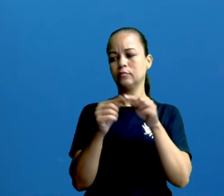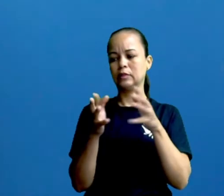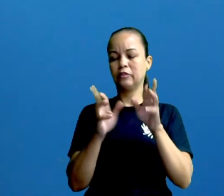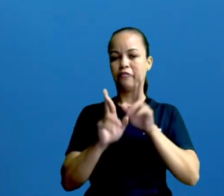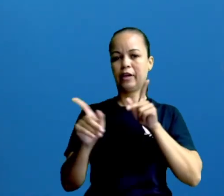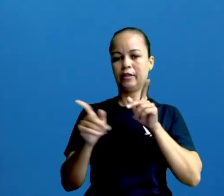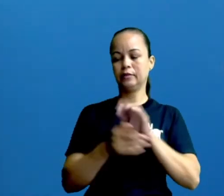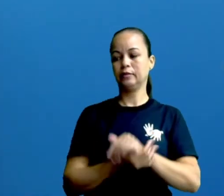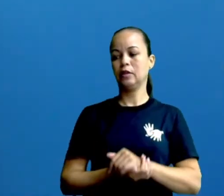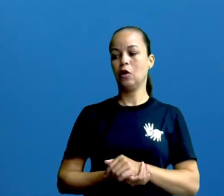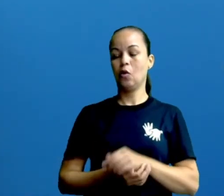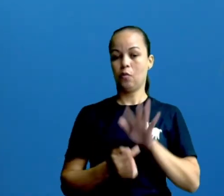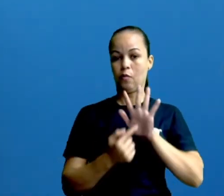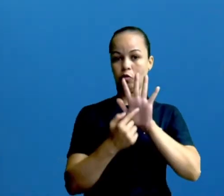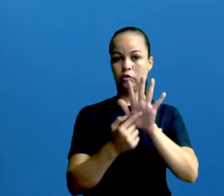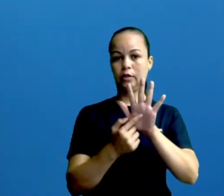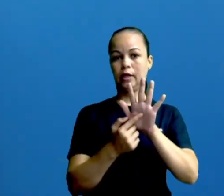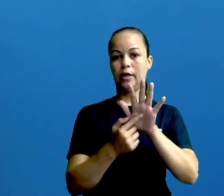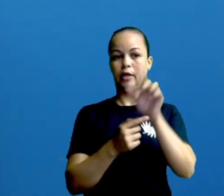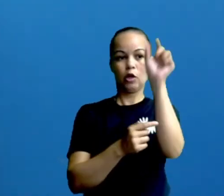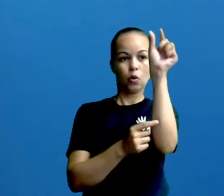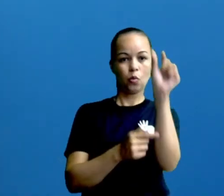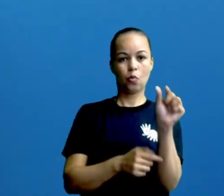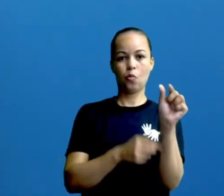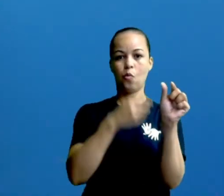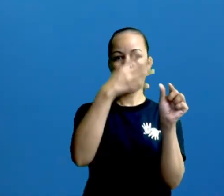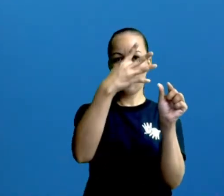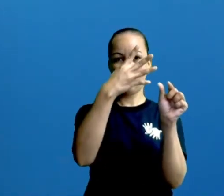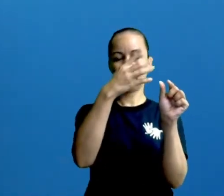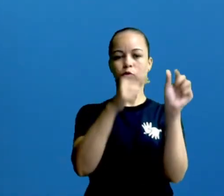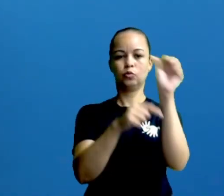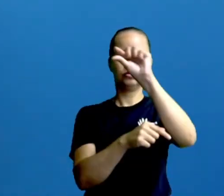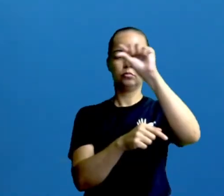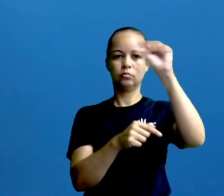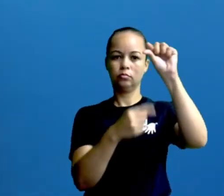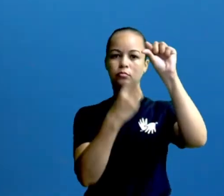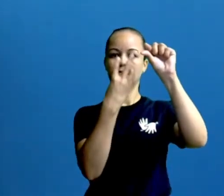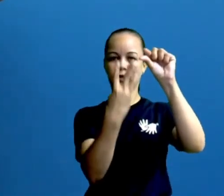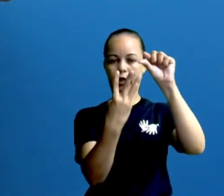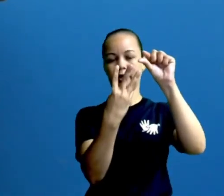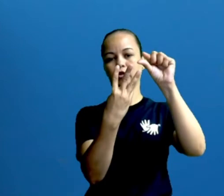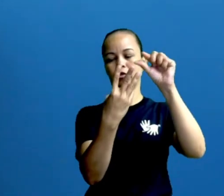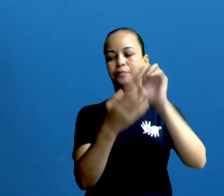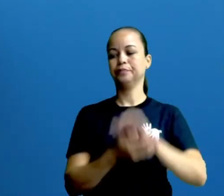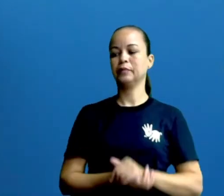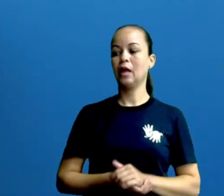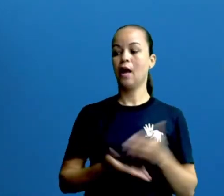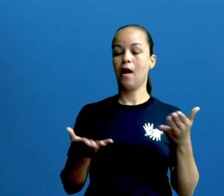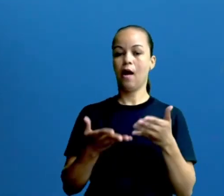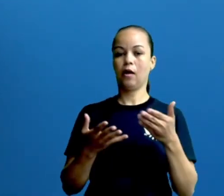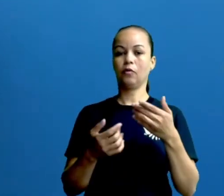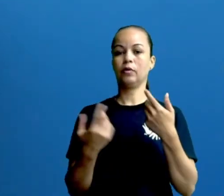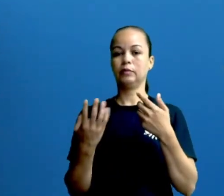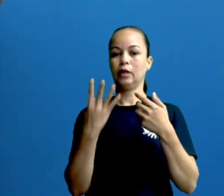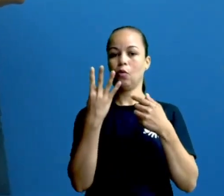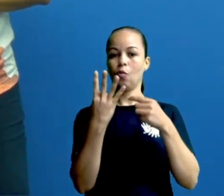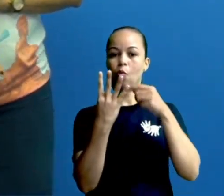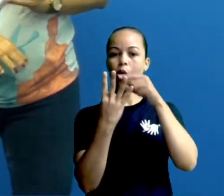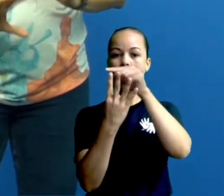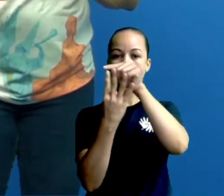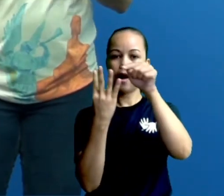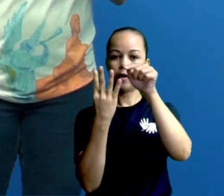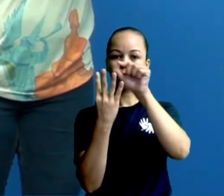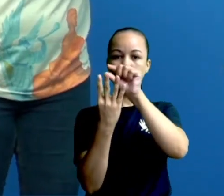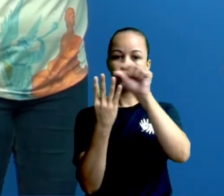coloquei 4 na largura e 3 no comprimento. Aqui eu botei, ó, 4 no comprimento e 3